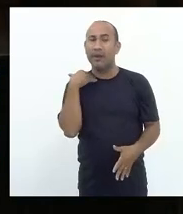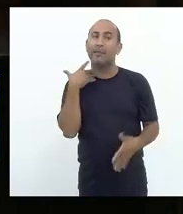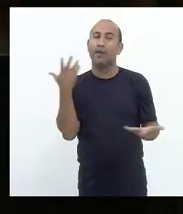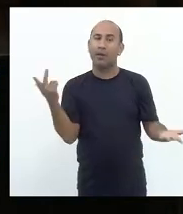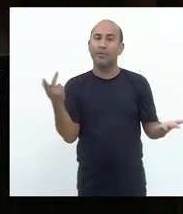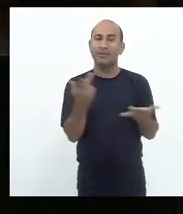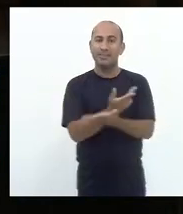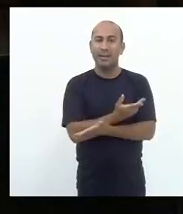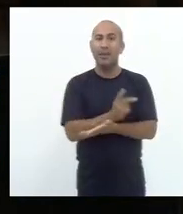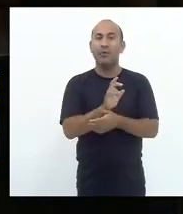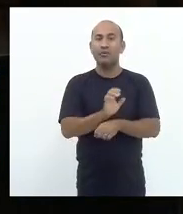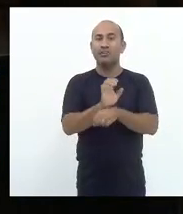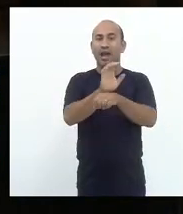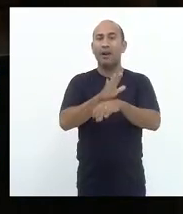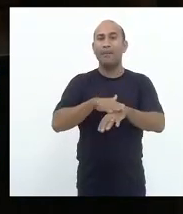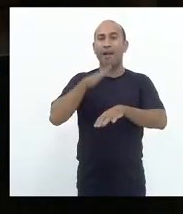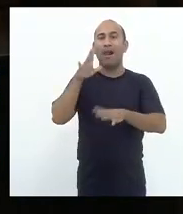a população dentro do nosso Brasil.